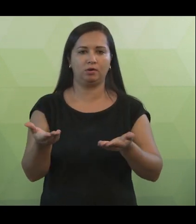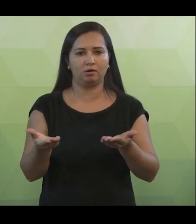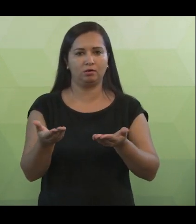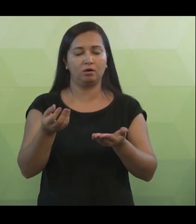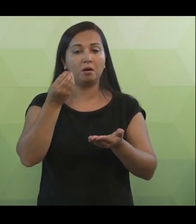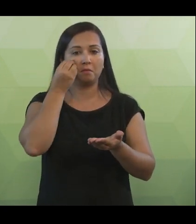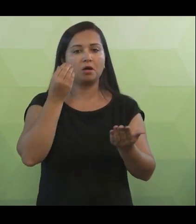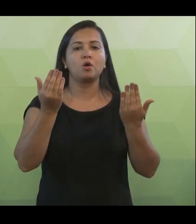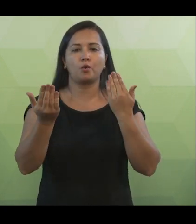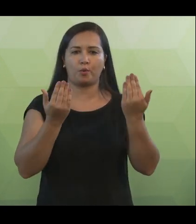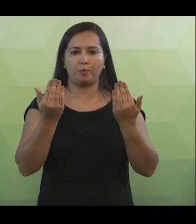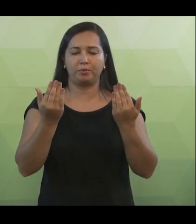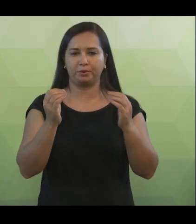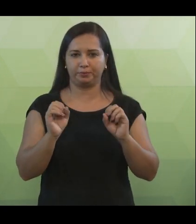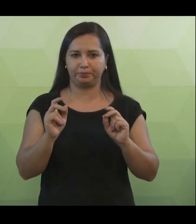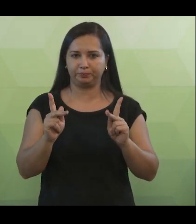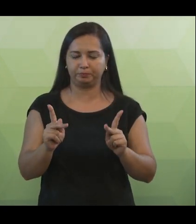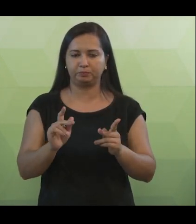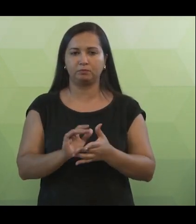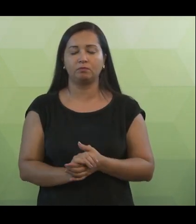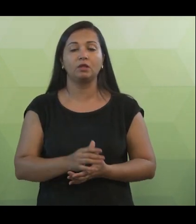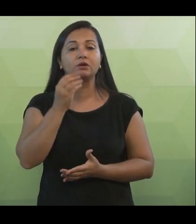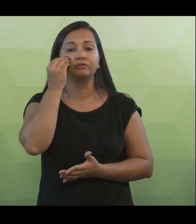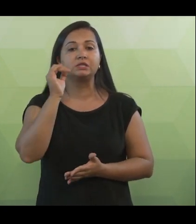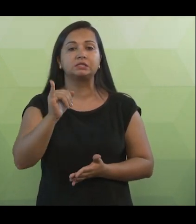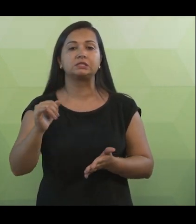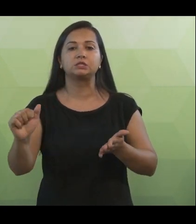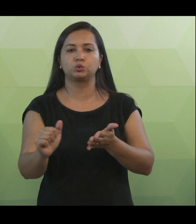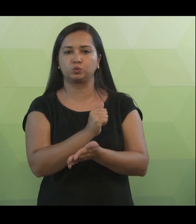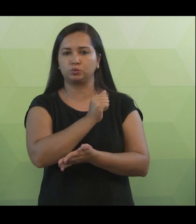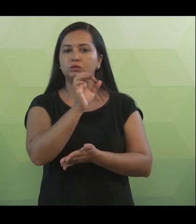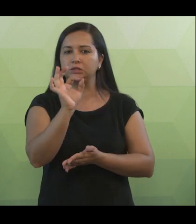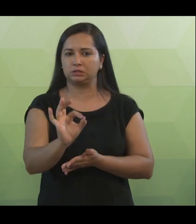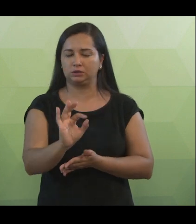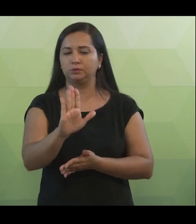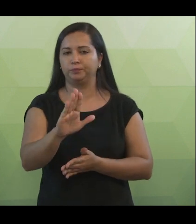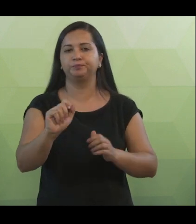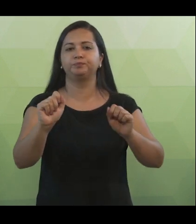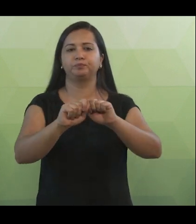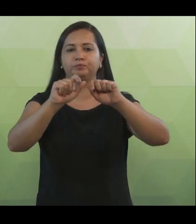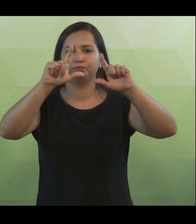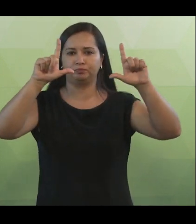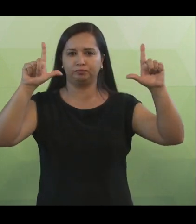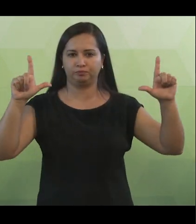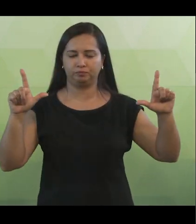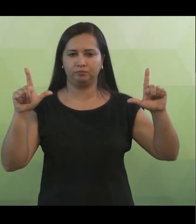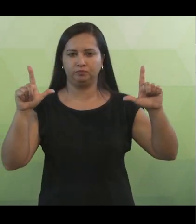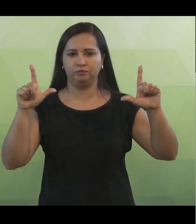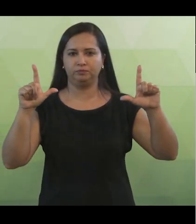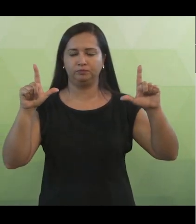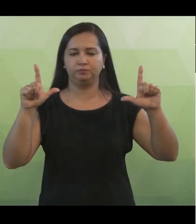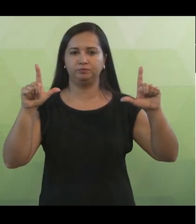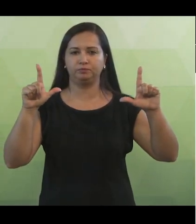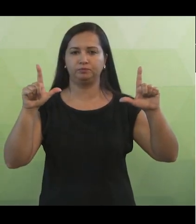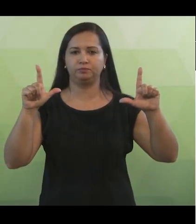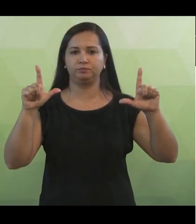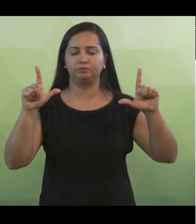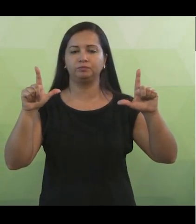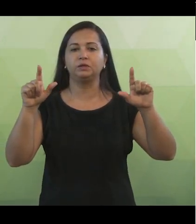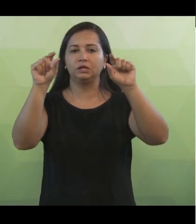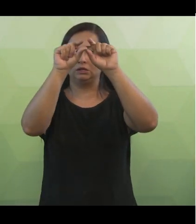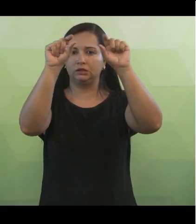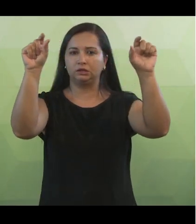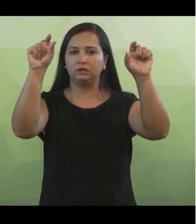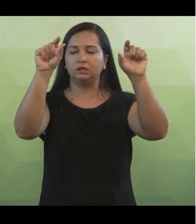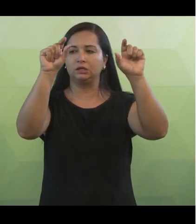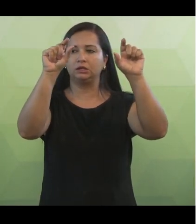vamos testar e verificar se a exclusão está funcionando? Abra o seu navegador e acesse a nossa